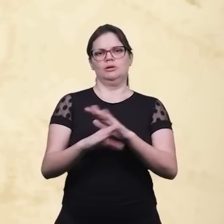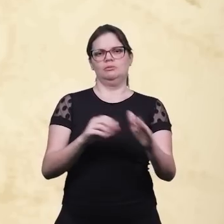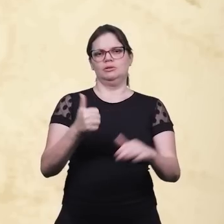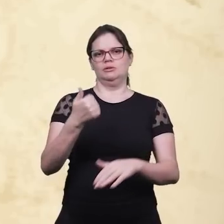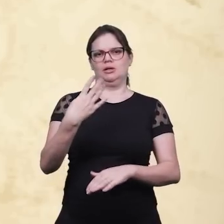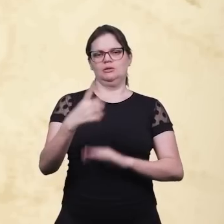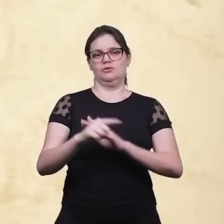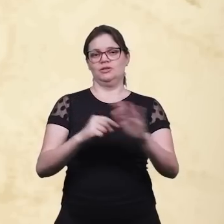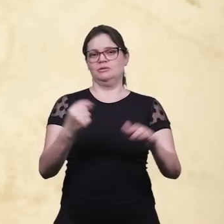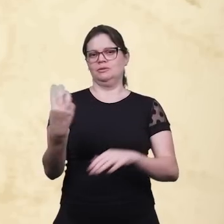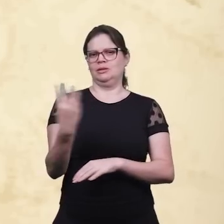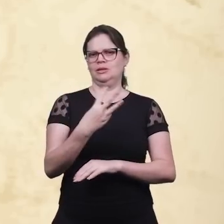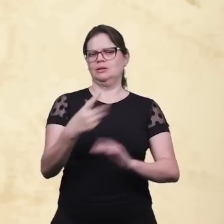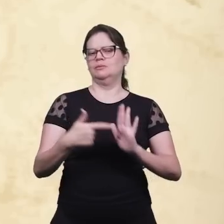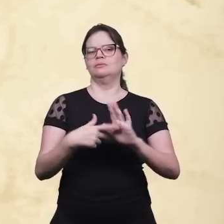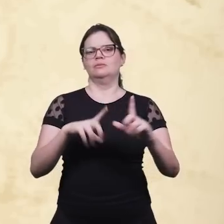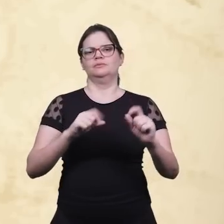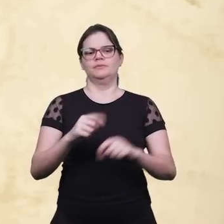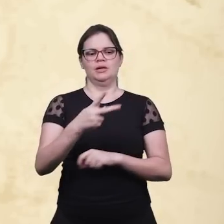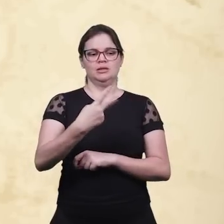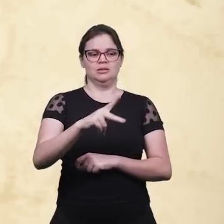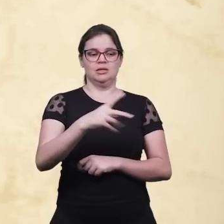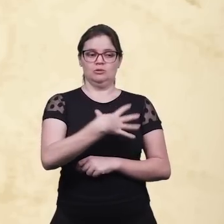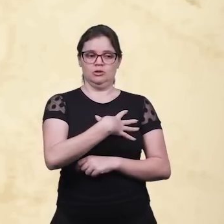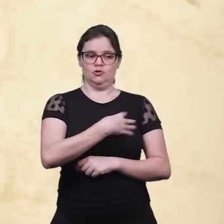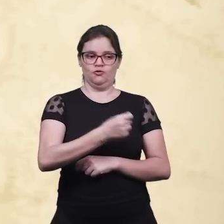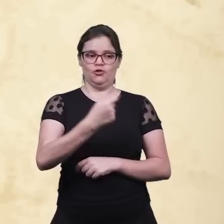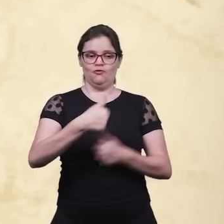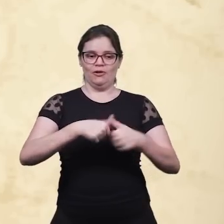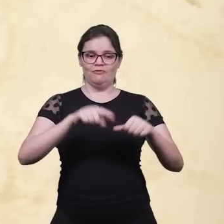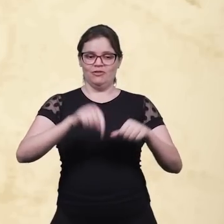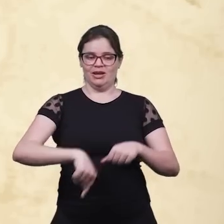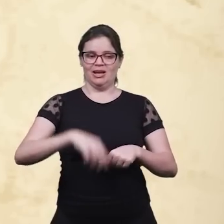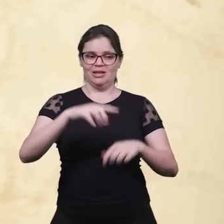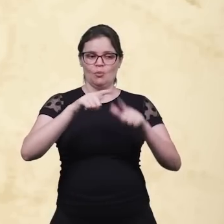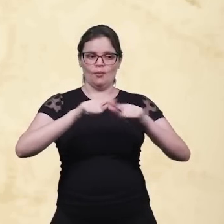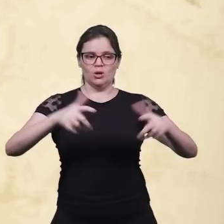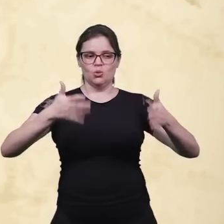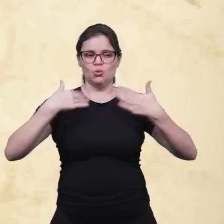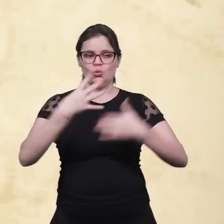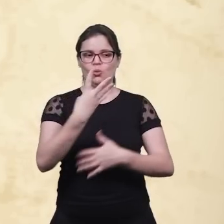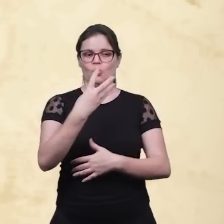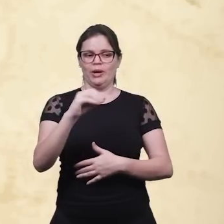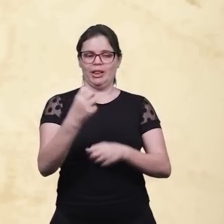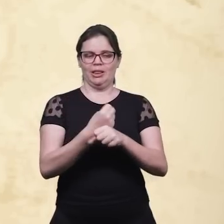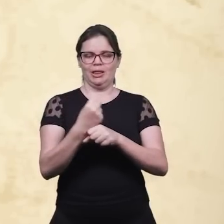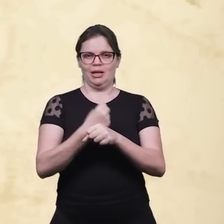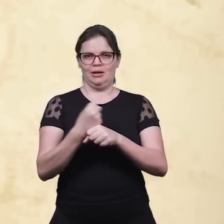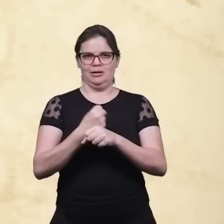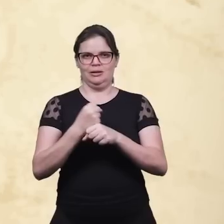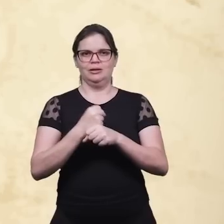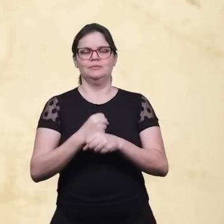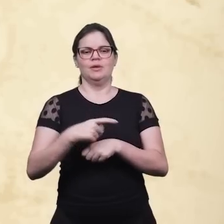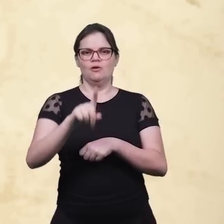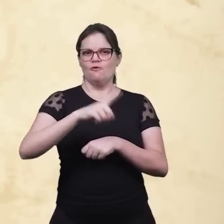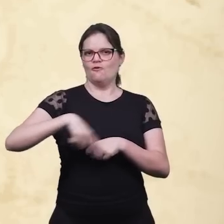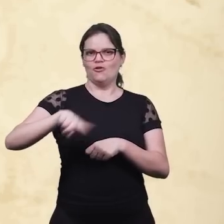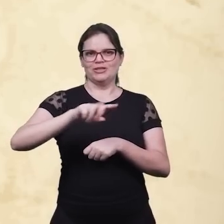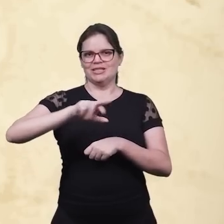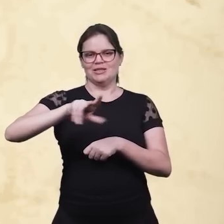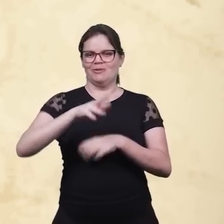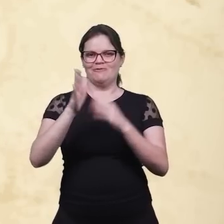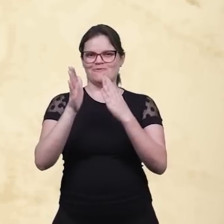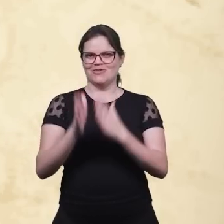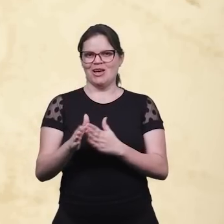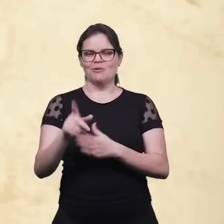pastorearão neste deserto 40 anos, certo, e levarão sobre si as vossas infidelidades até que